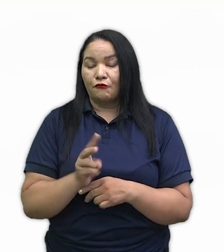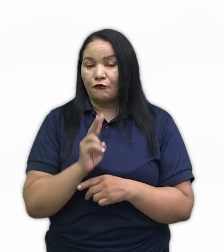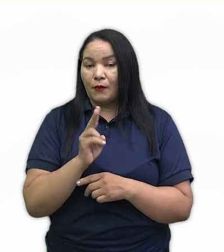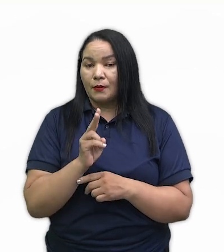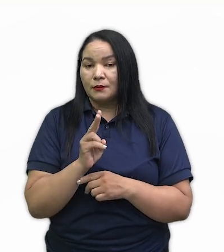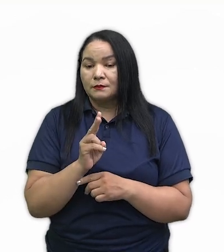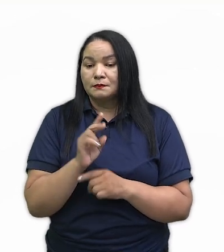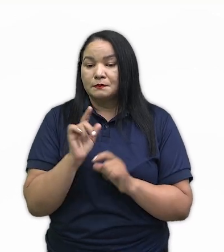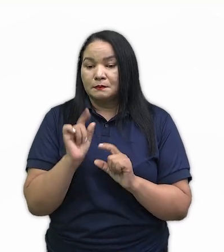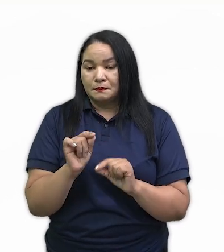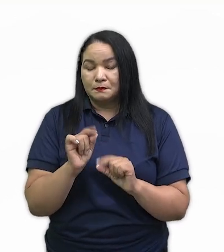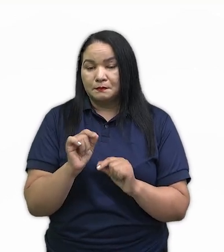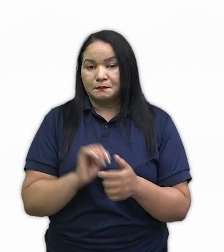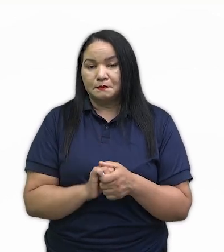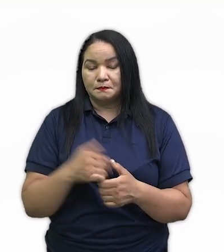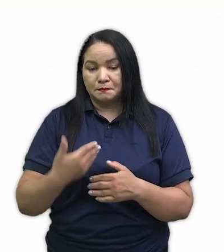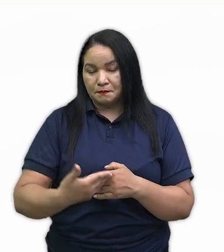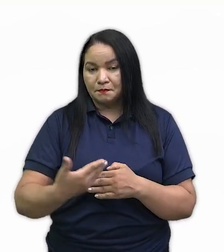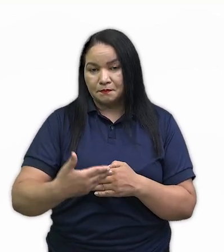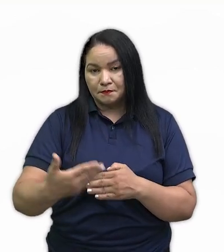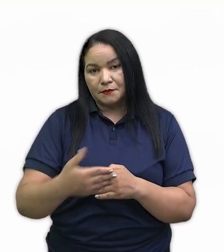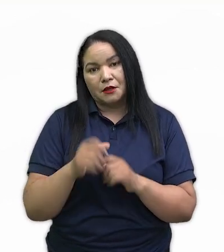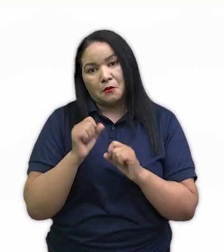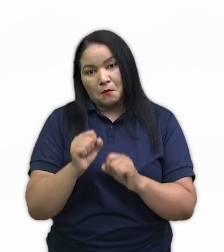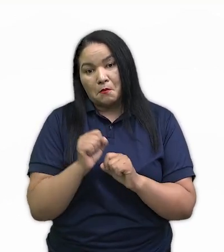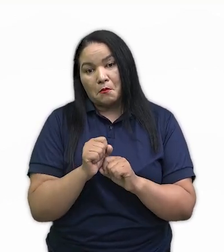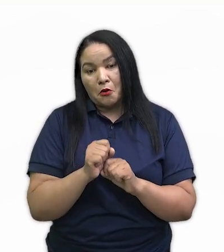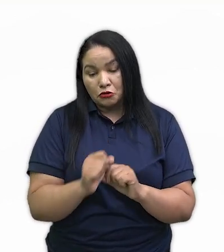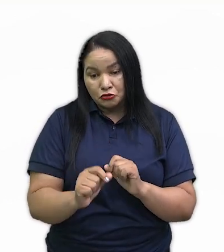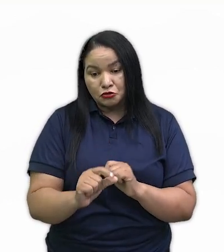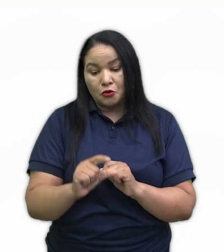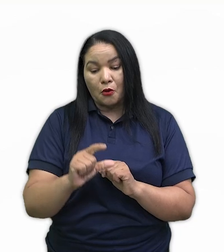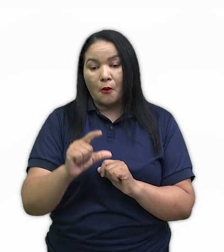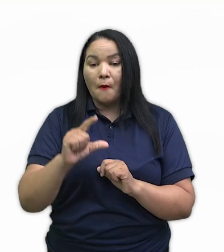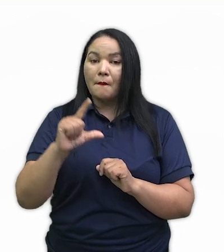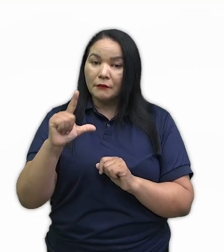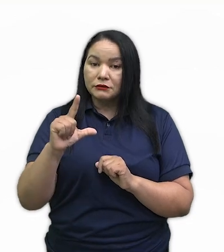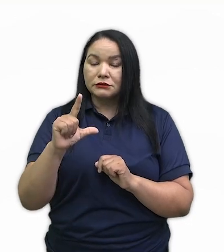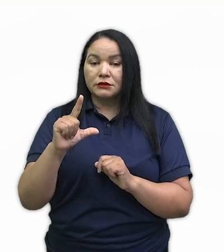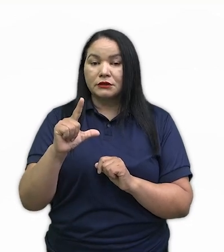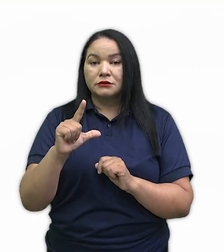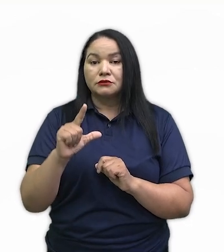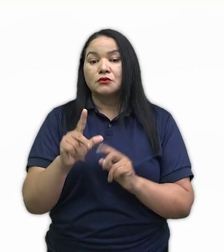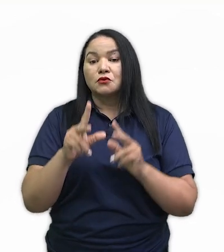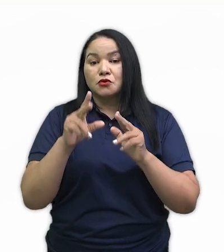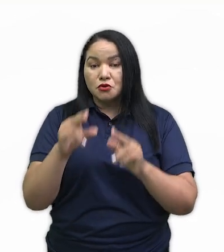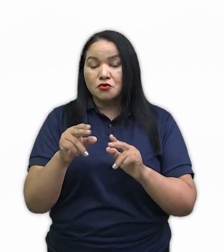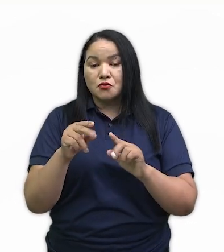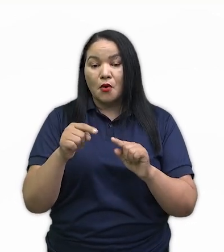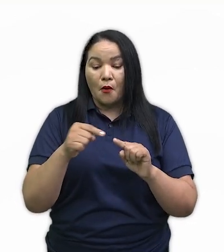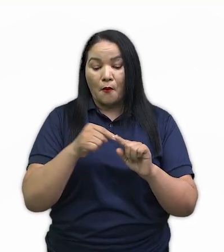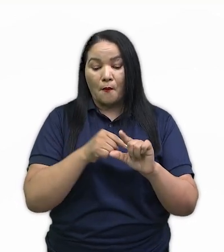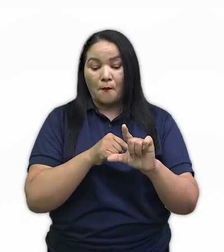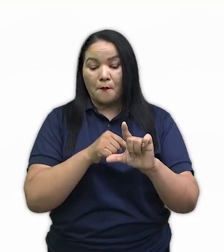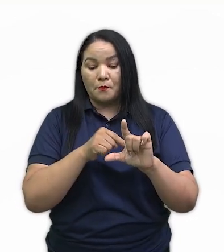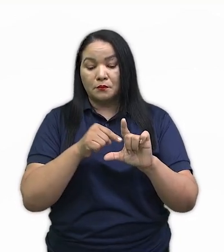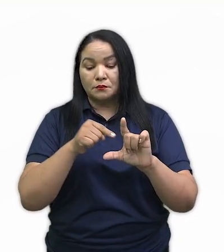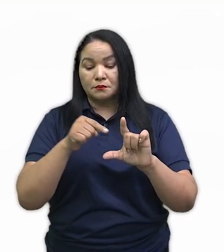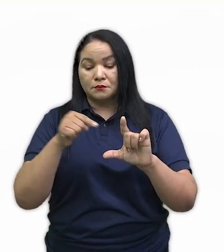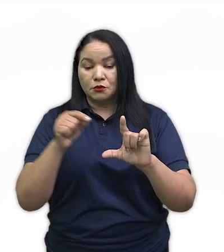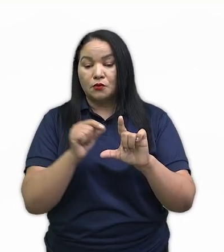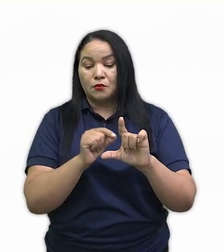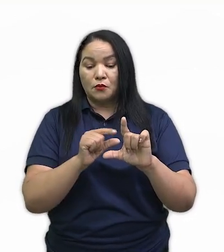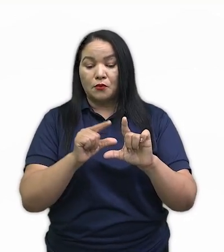valor, com o passar do tempo, ele vai aumentando, sempre seguindo uma reta, sempre em relação